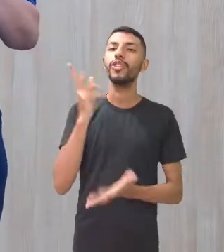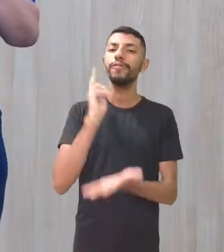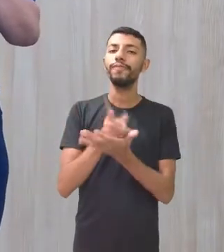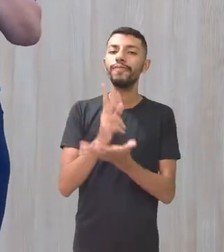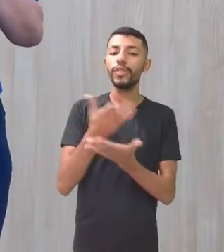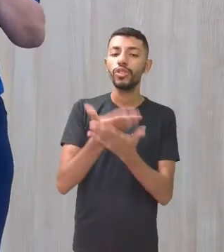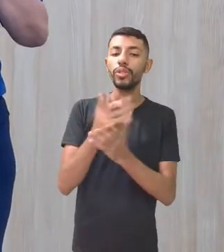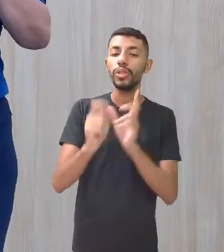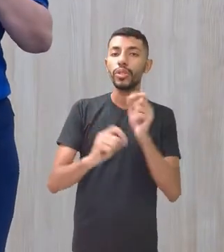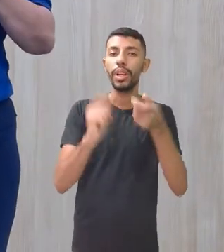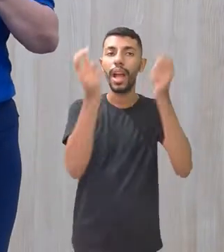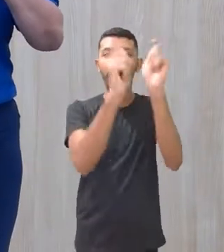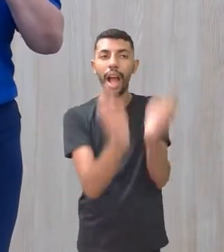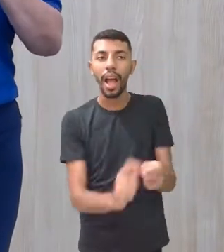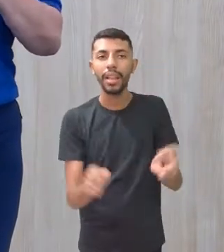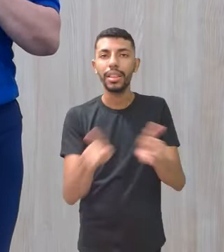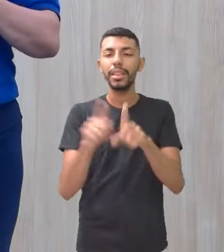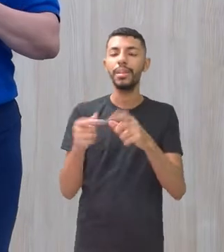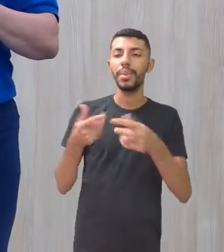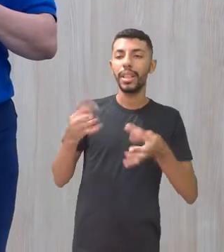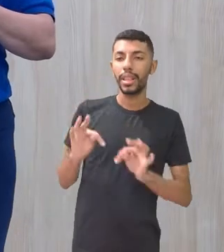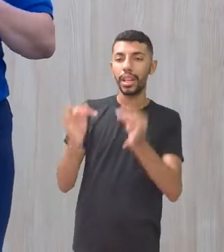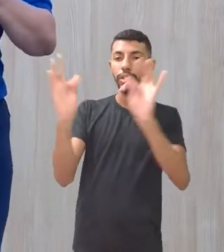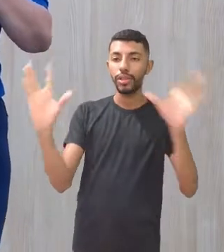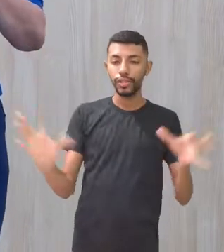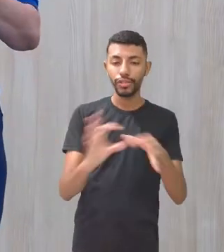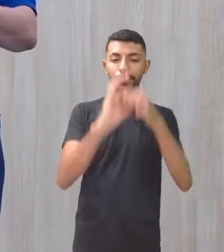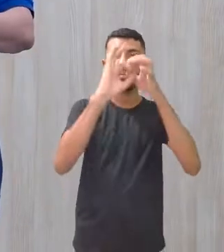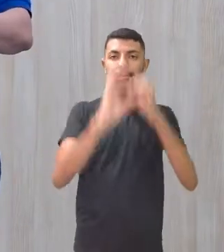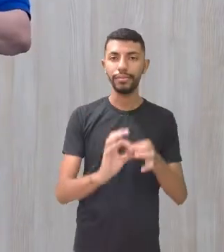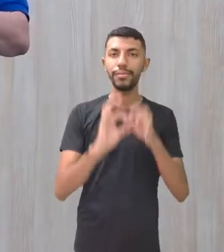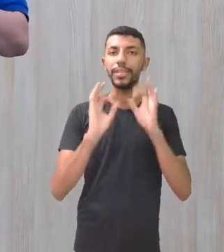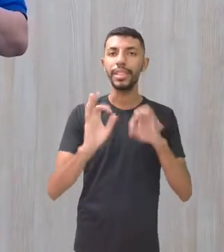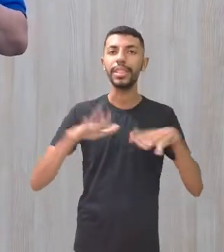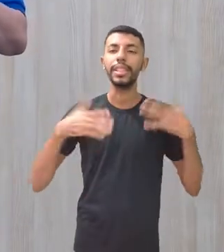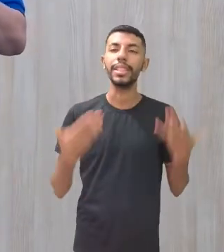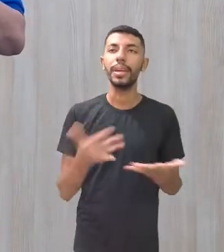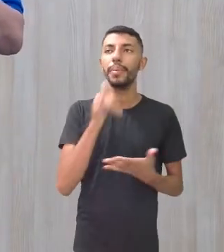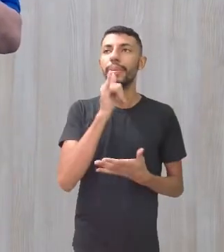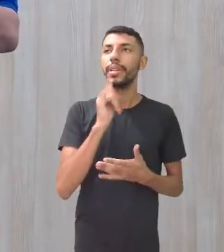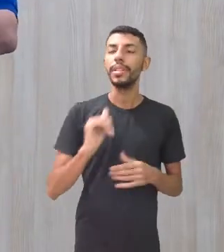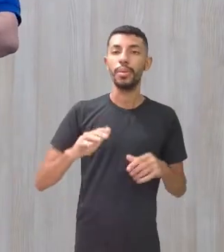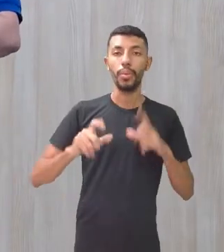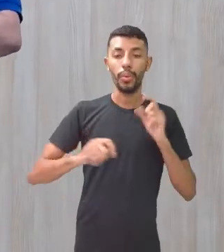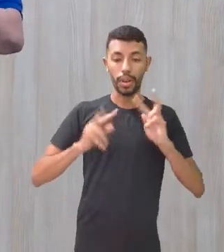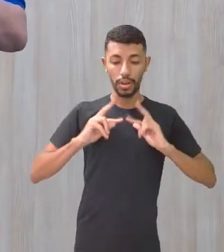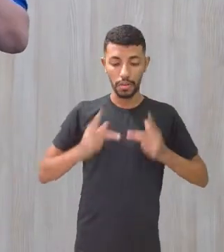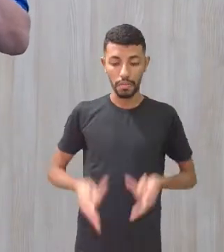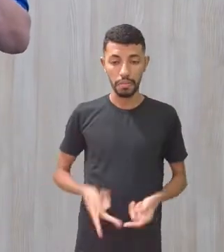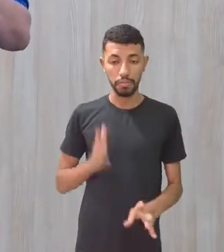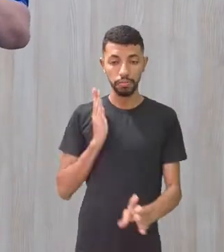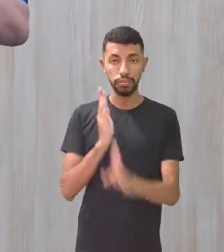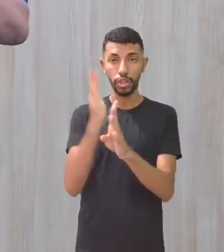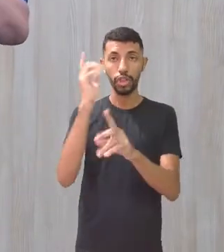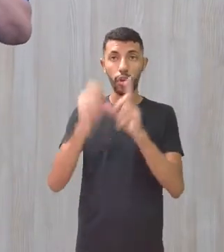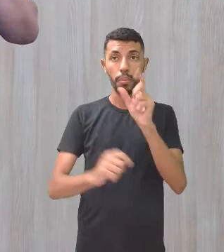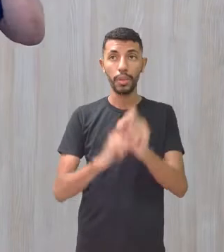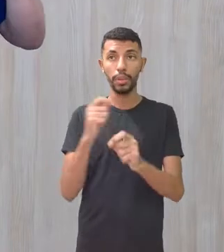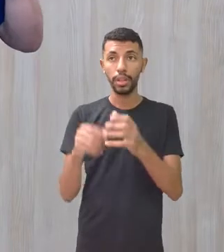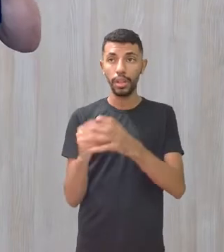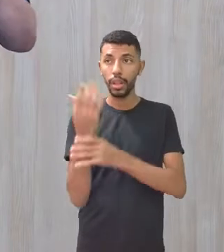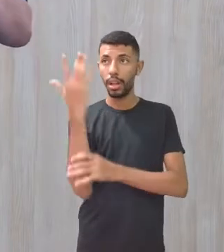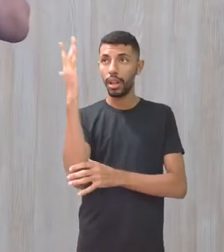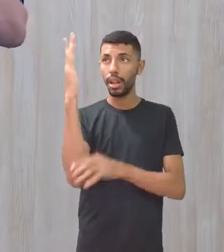arte e a tecnologia elas estão intimamente ligadas, né? Então, quando o homem descobre que uma